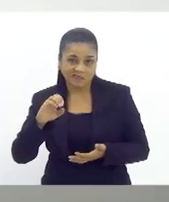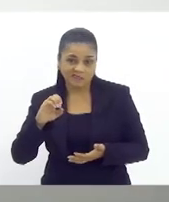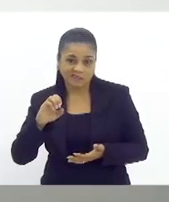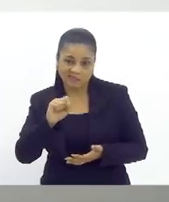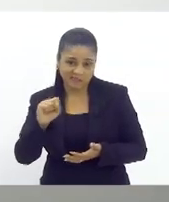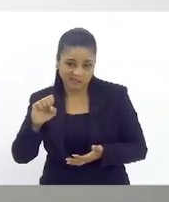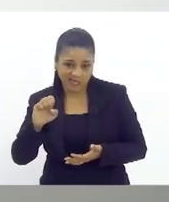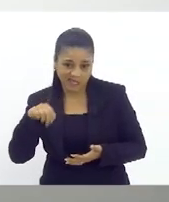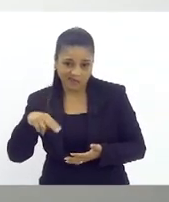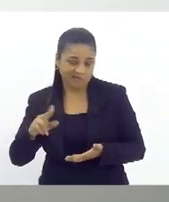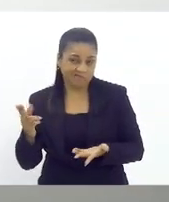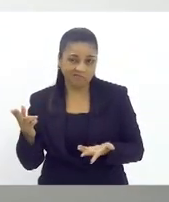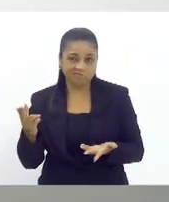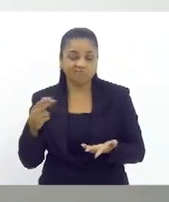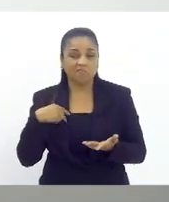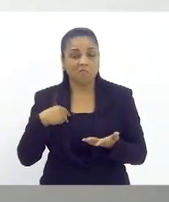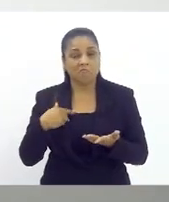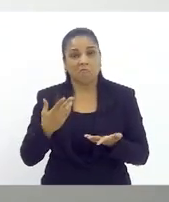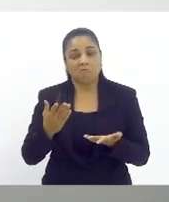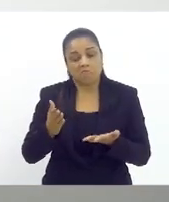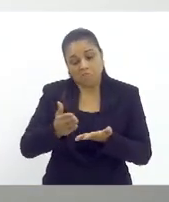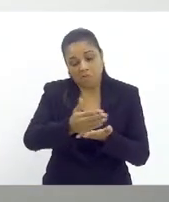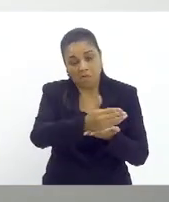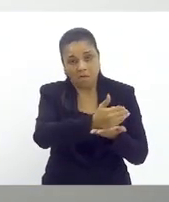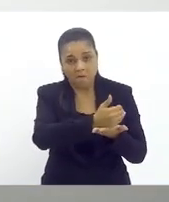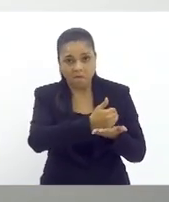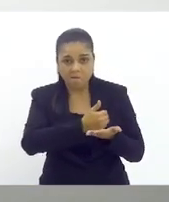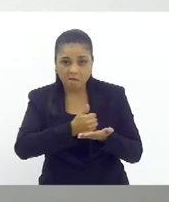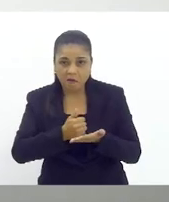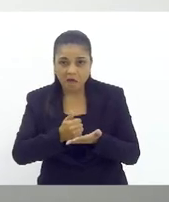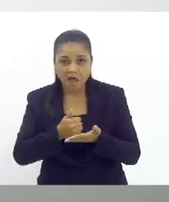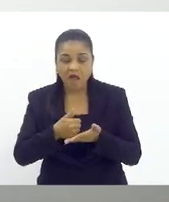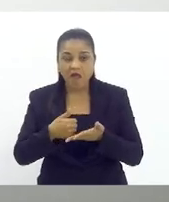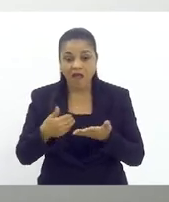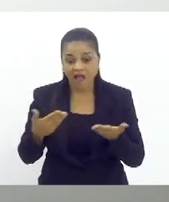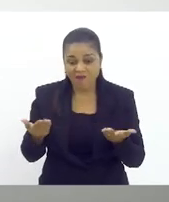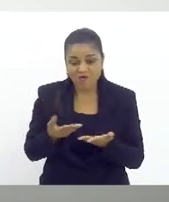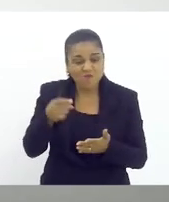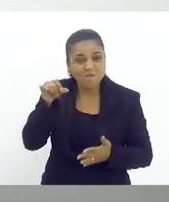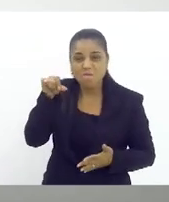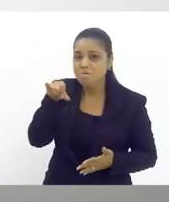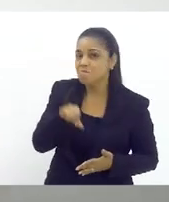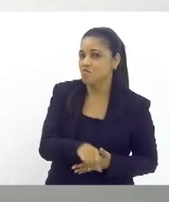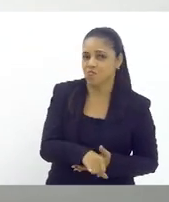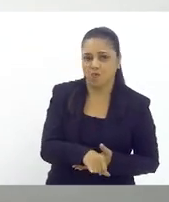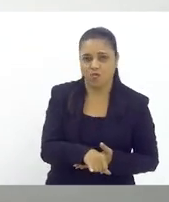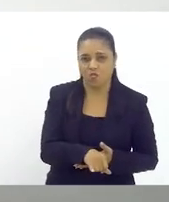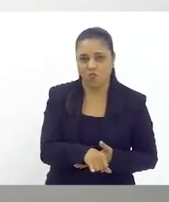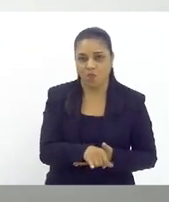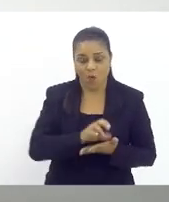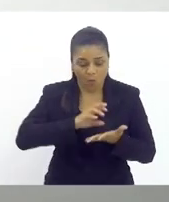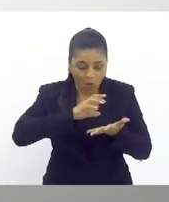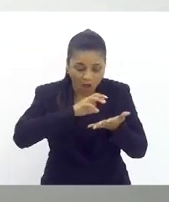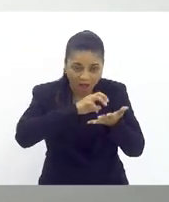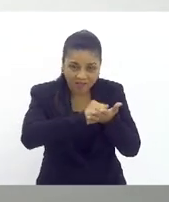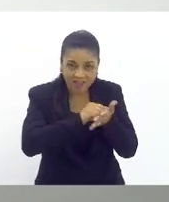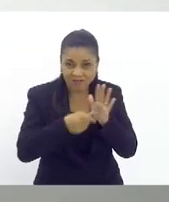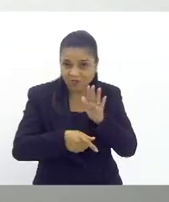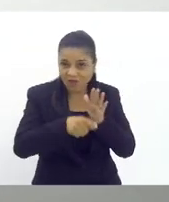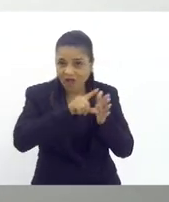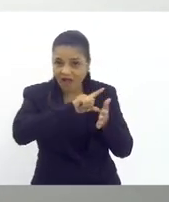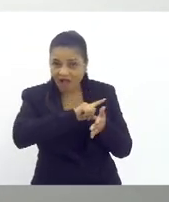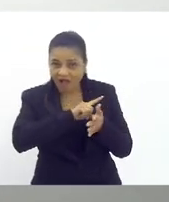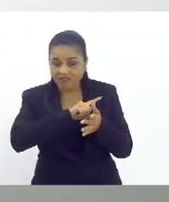mapa e não ao meio ambiente né agora piorou mais ainda porque o cadastro que a gente fazia